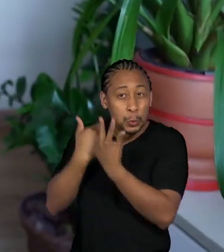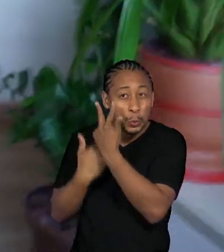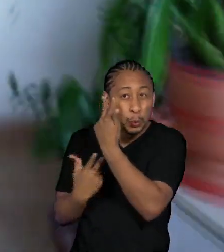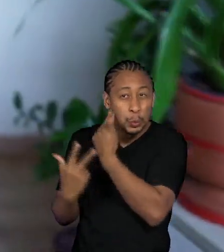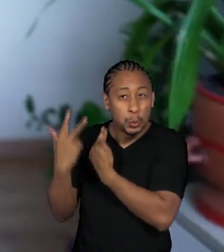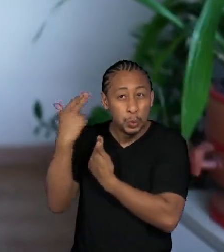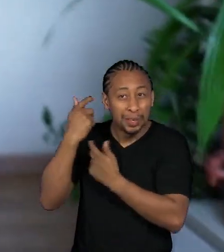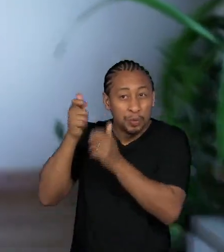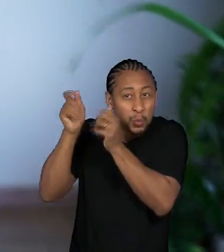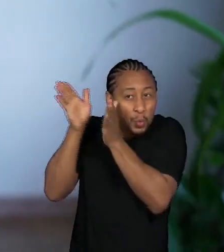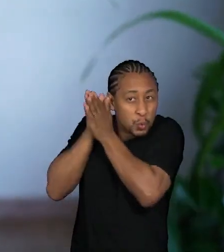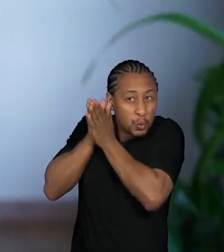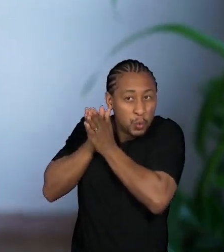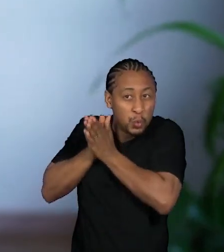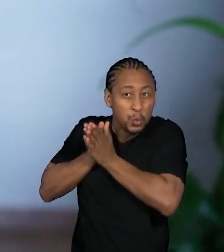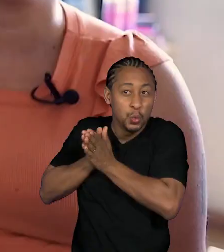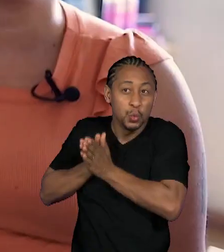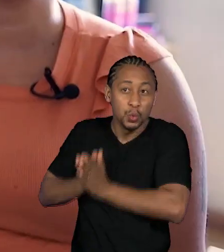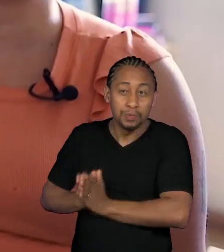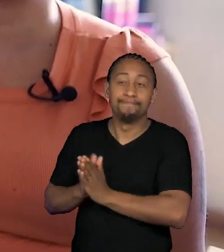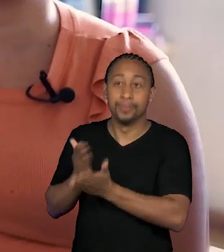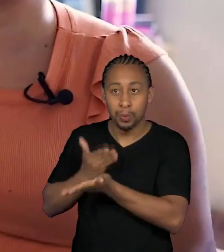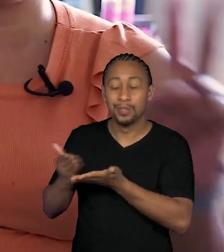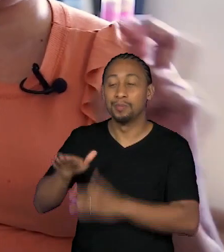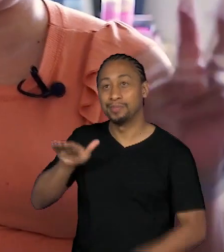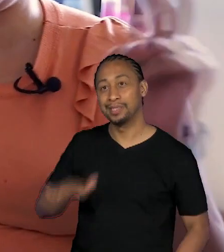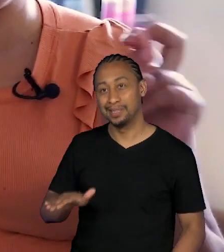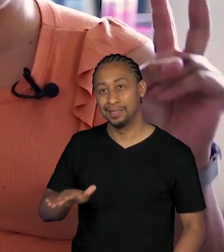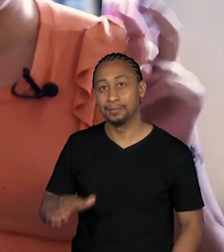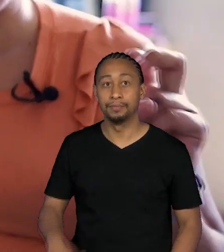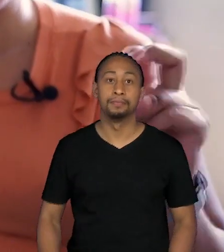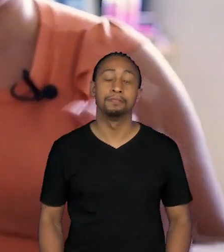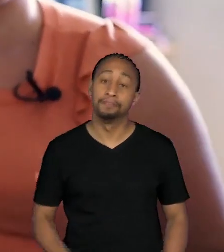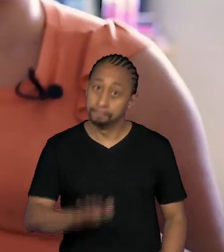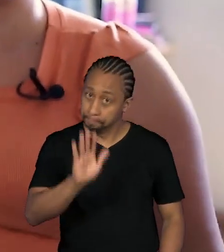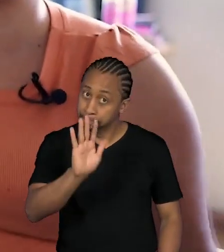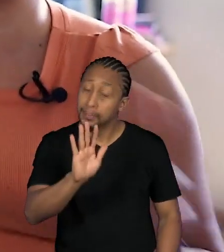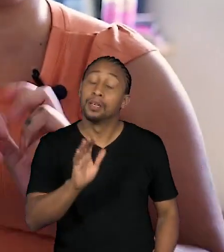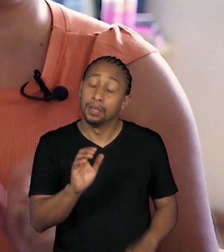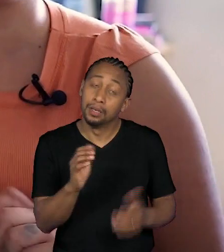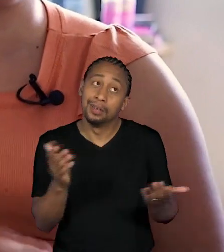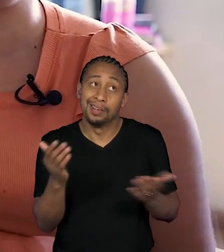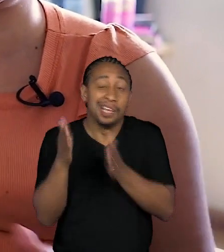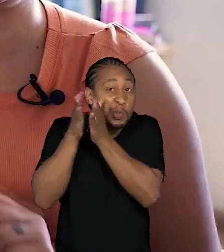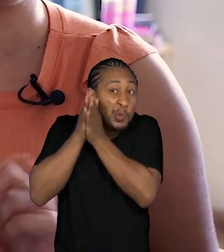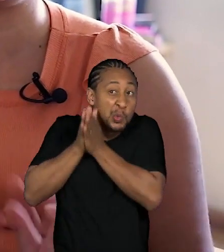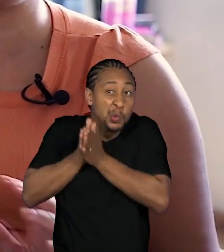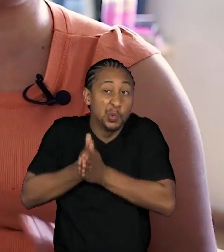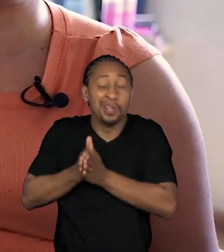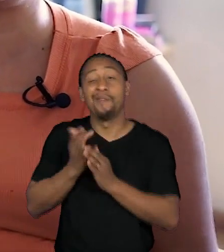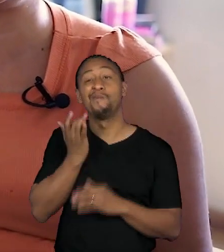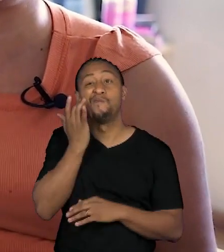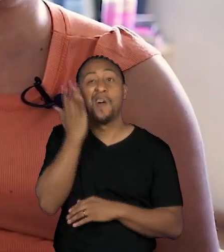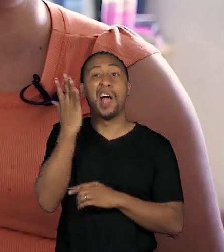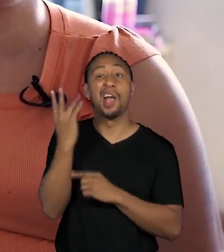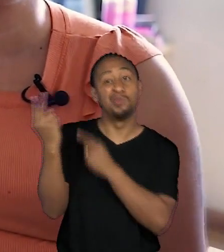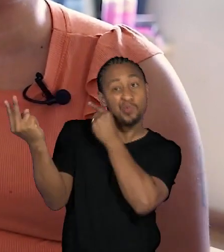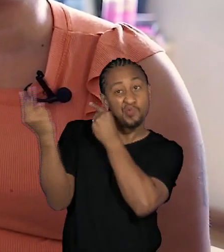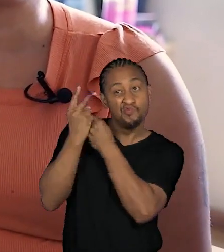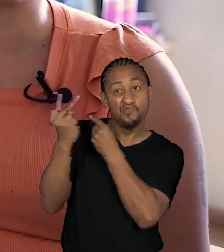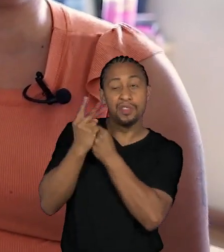bem complicado, começou tudo na infância. Seria mais fácil de cuidar, né? Que essa é a desculpa que todo mundo